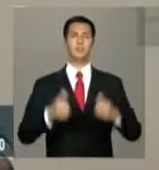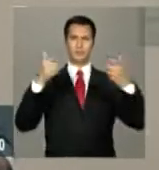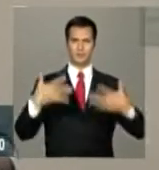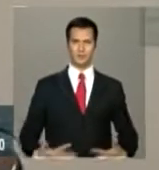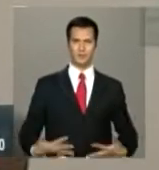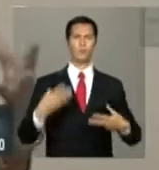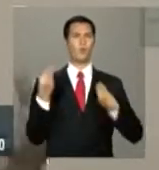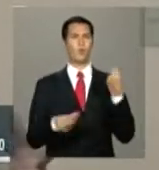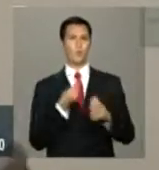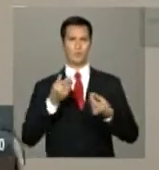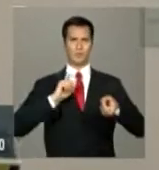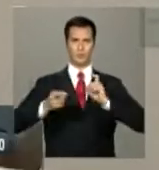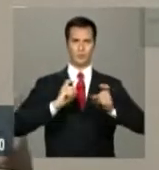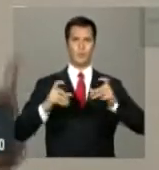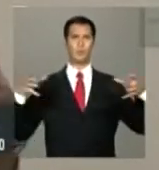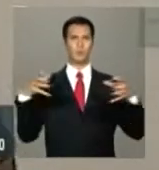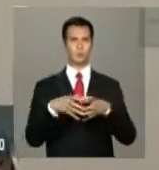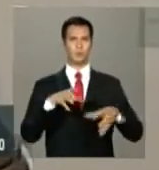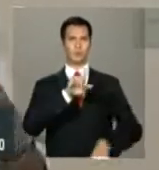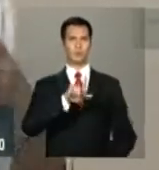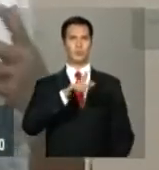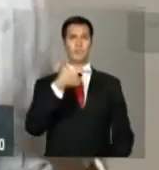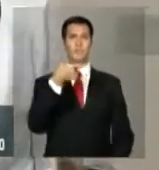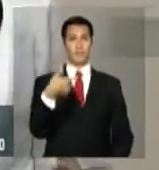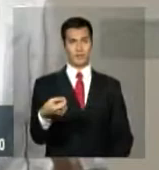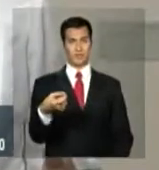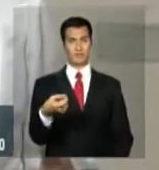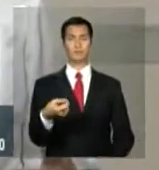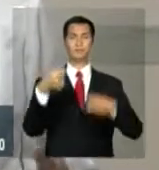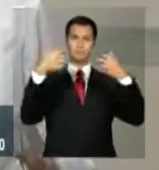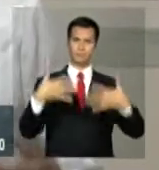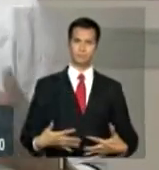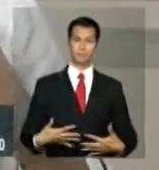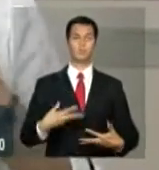do G20 propriamente dito, porque isso é G20, né? Nós,